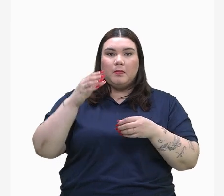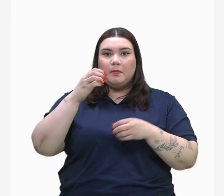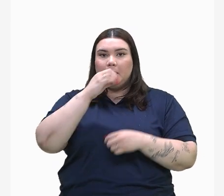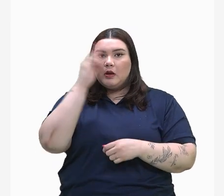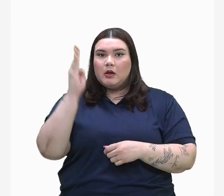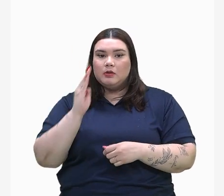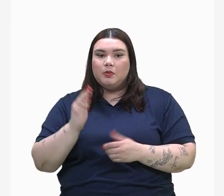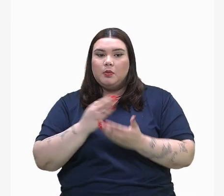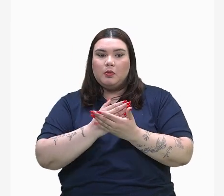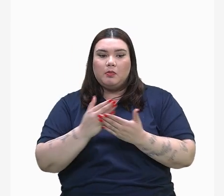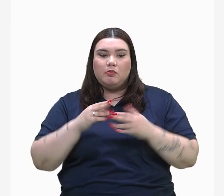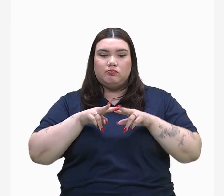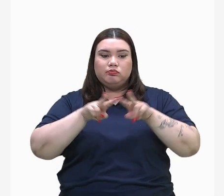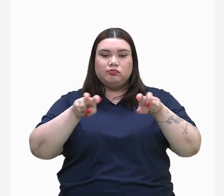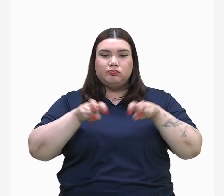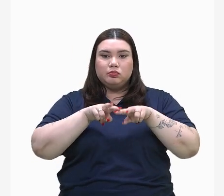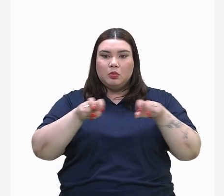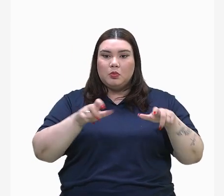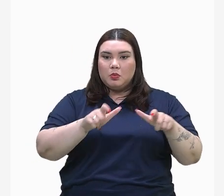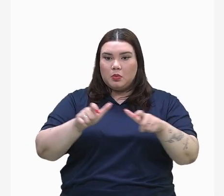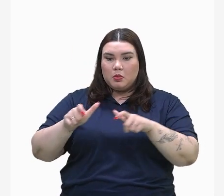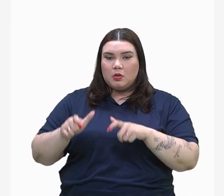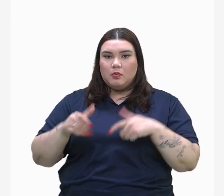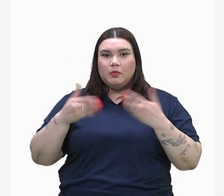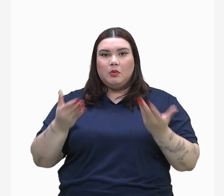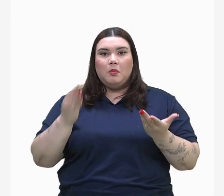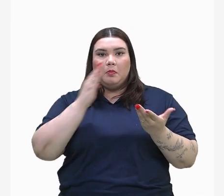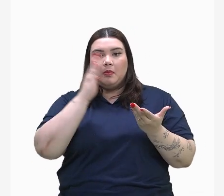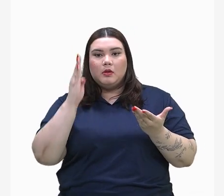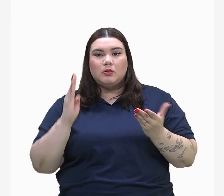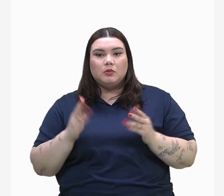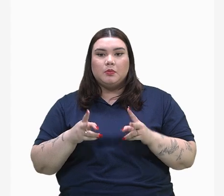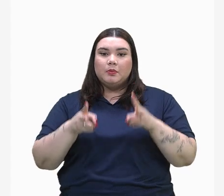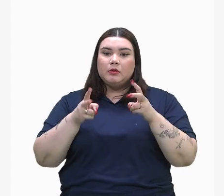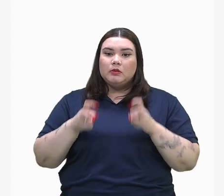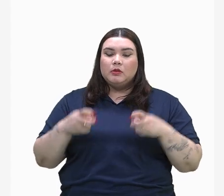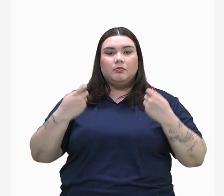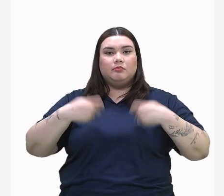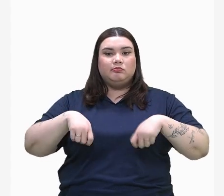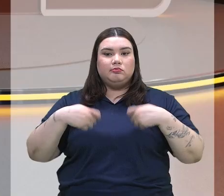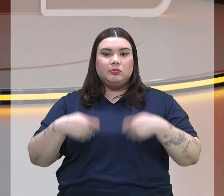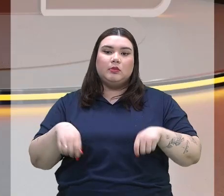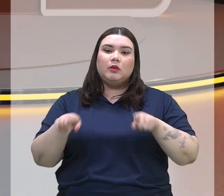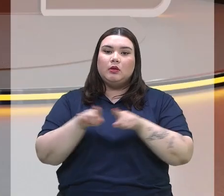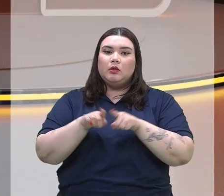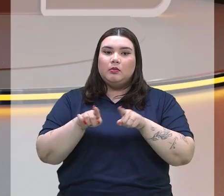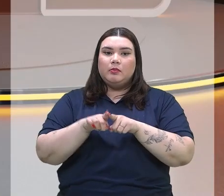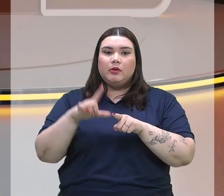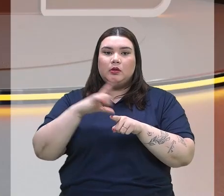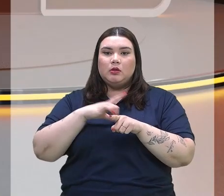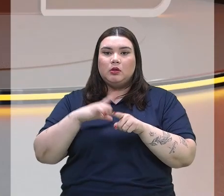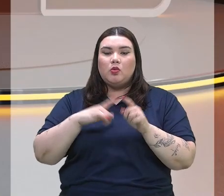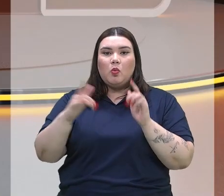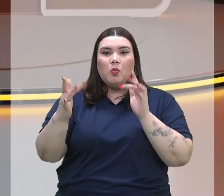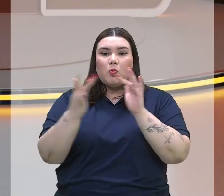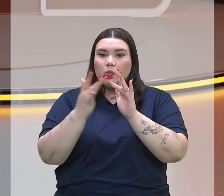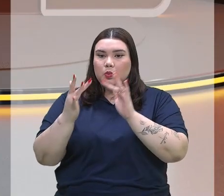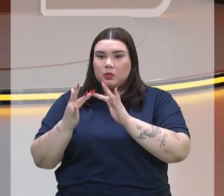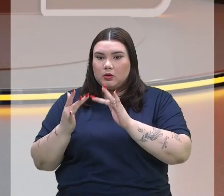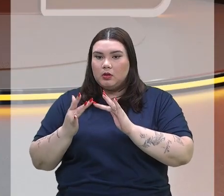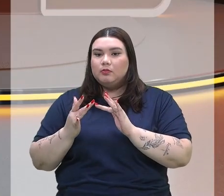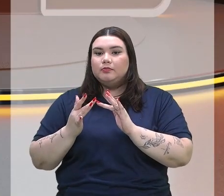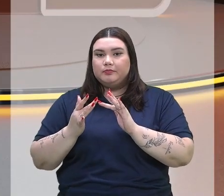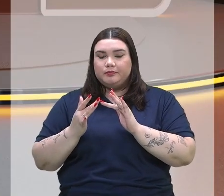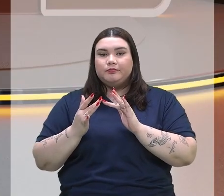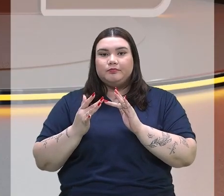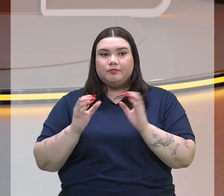explorar mais o seu território, então o Brasil começa a ver a necessidade também de ter esses contatos, tá?